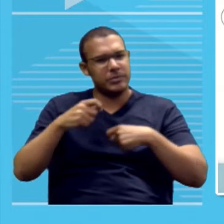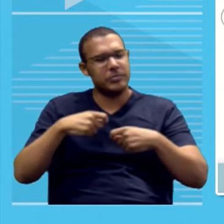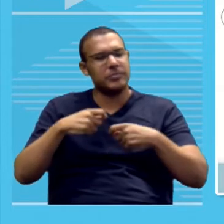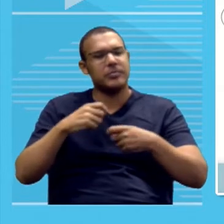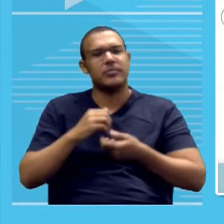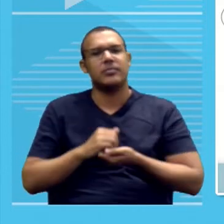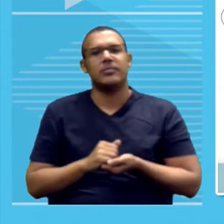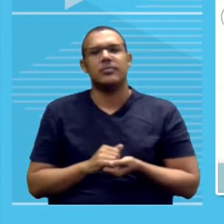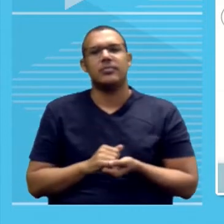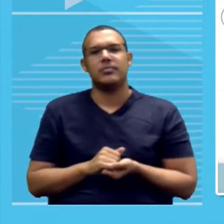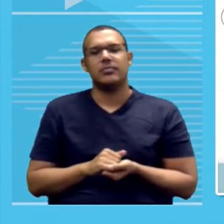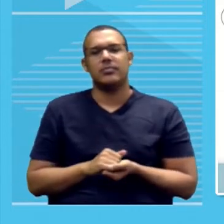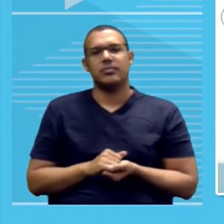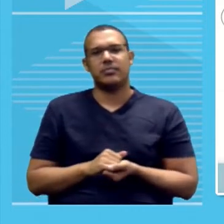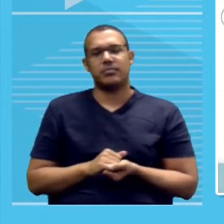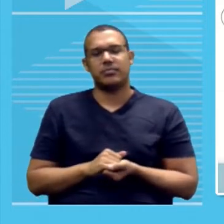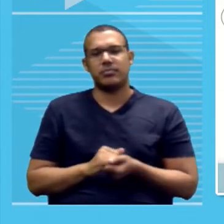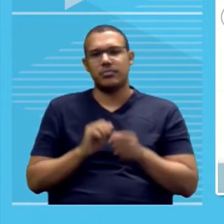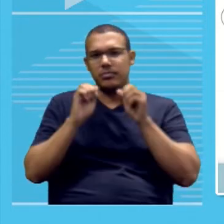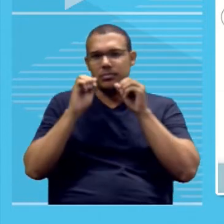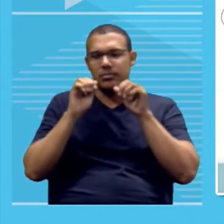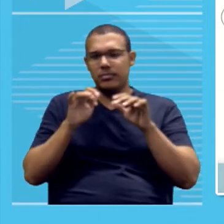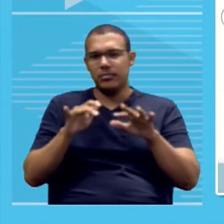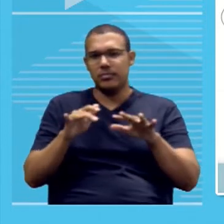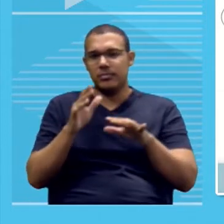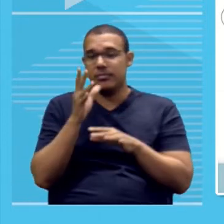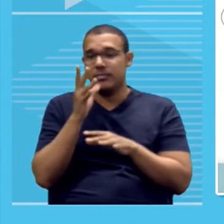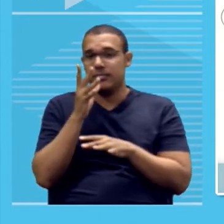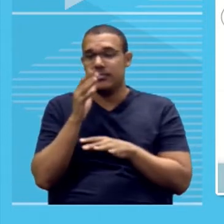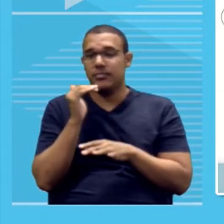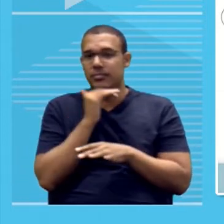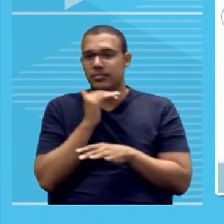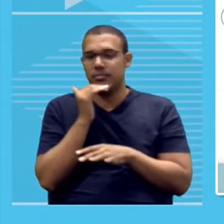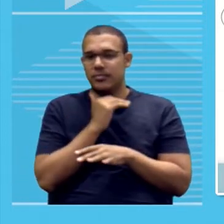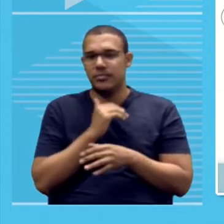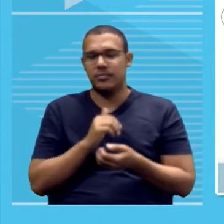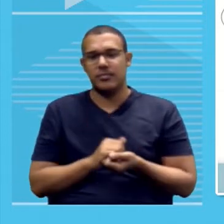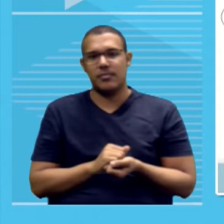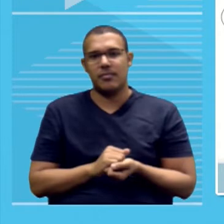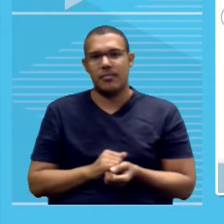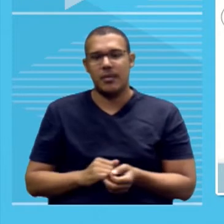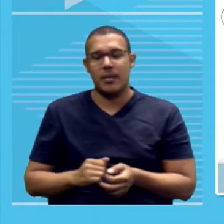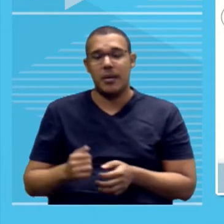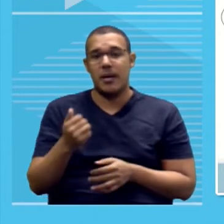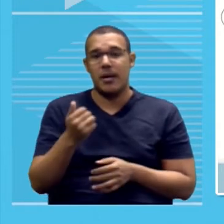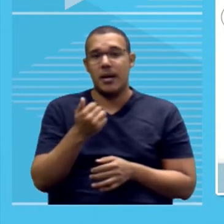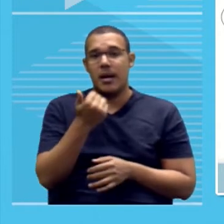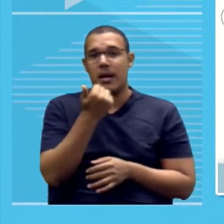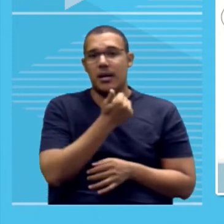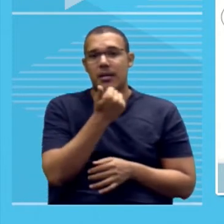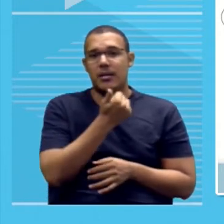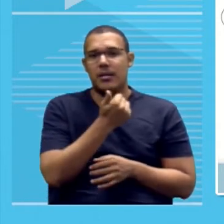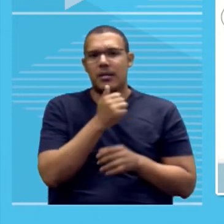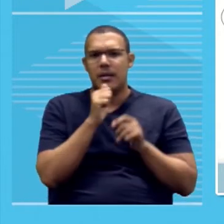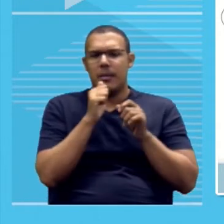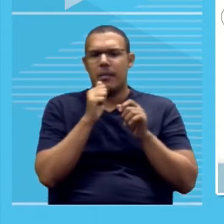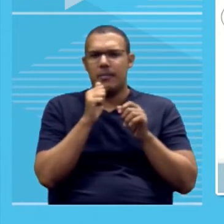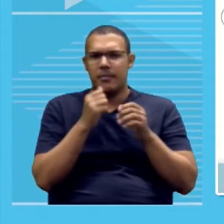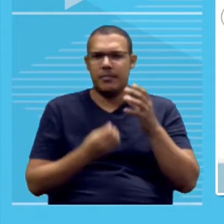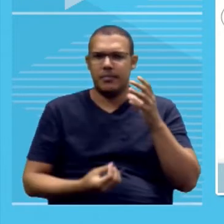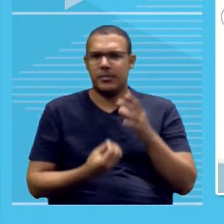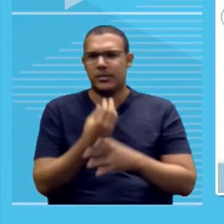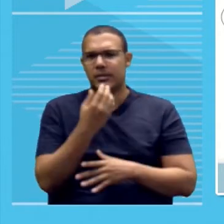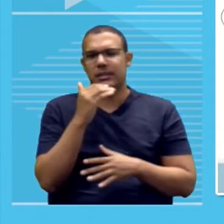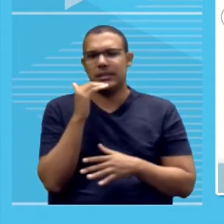ela. Emissão de calor. Olha, a lâmpada comum ela foi feita para gerar calor. Então,